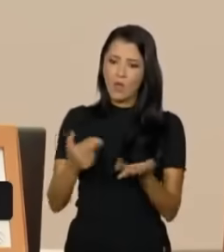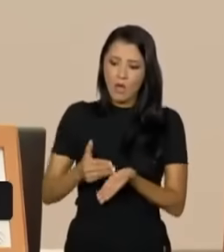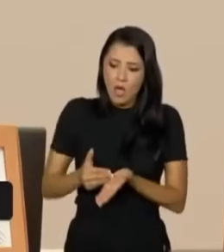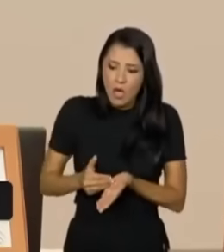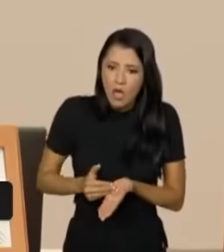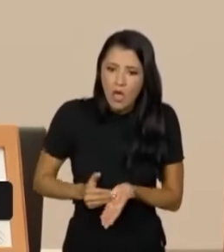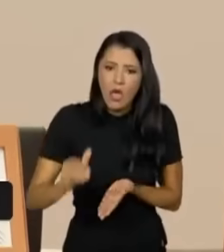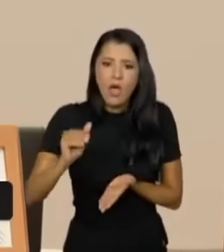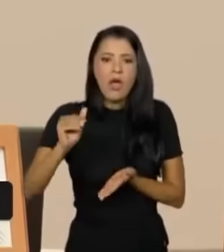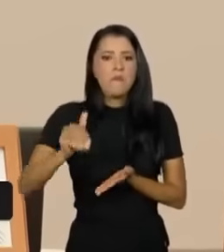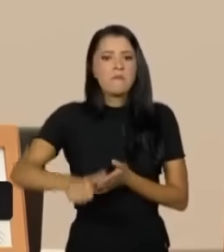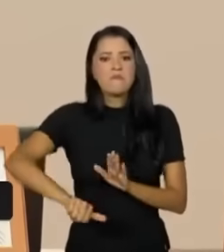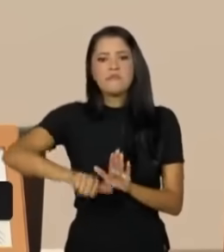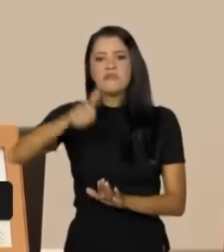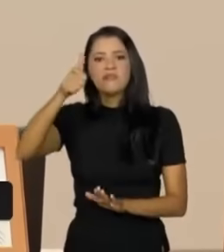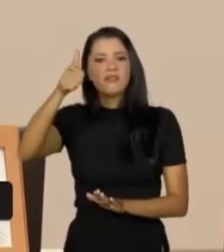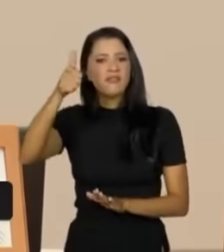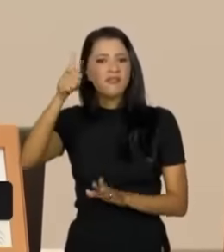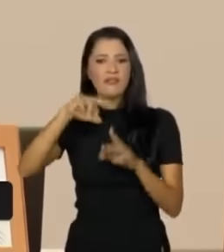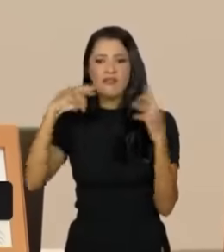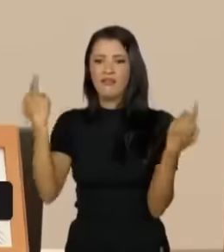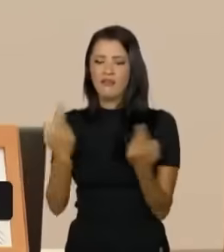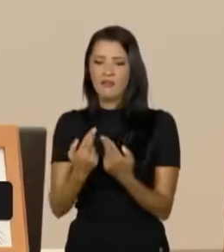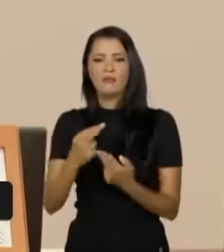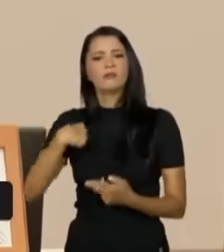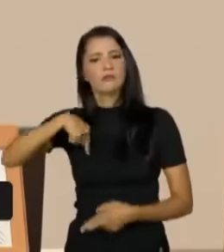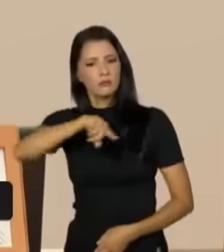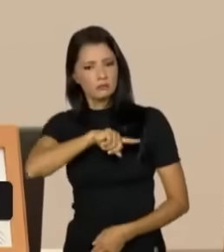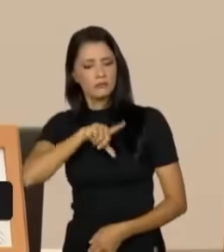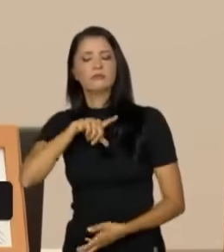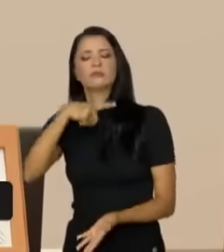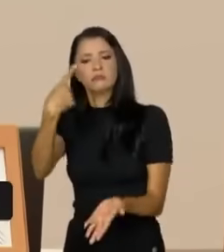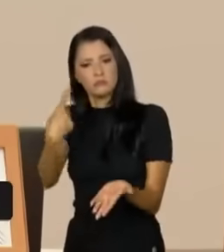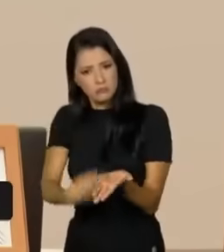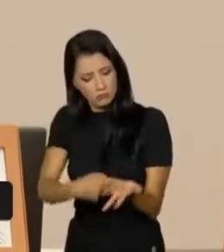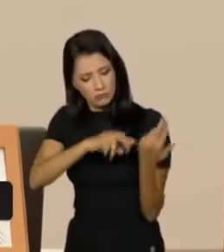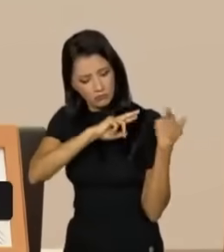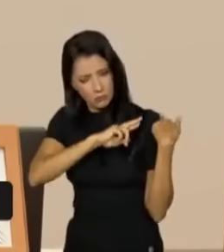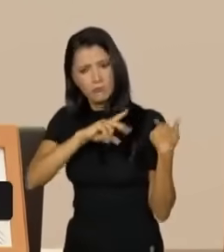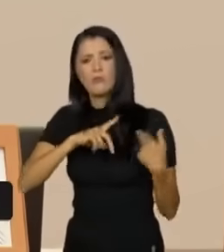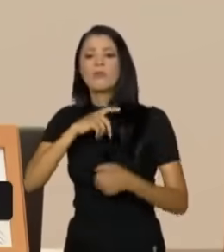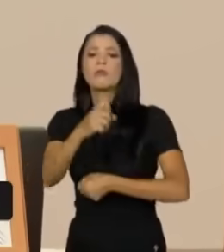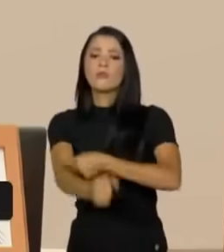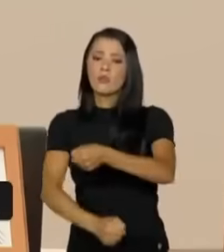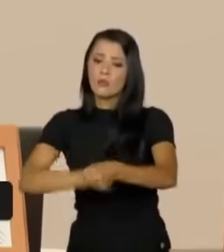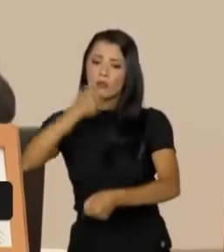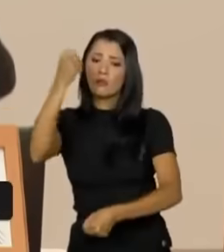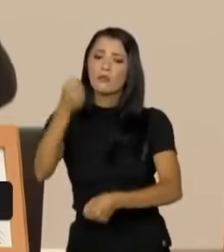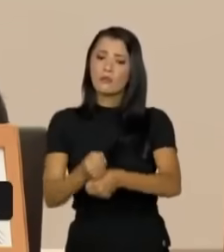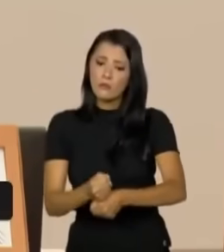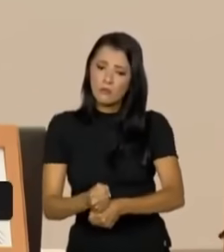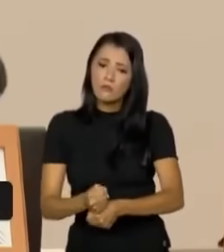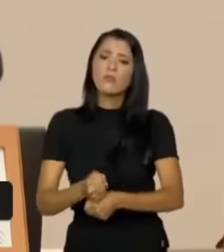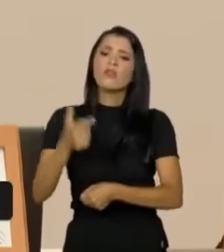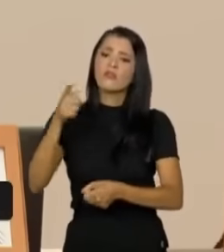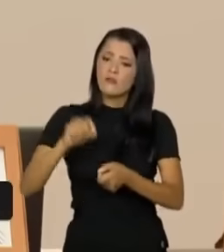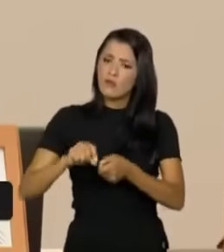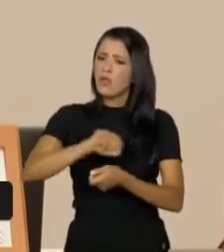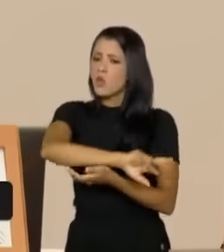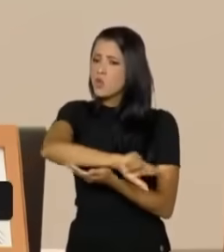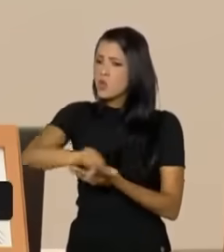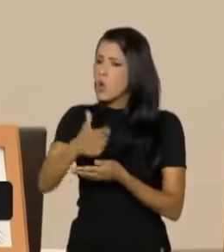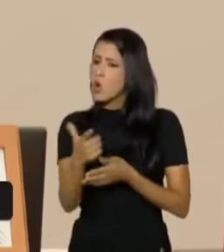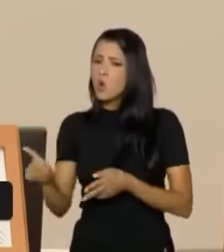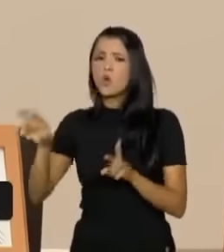primeira, mas que nós temos a obrigação, durante o ano que vem, de fazermos dezenas de